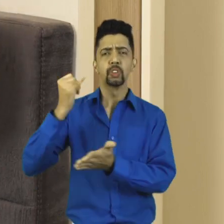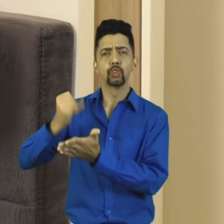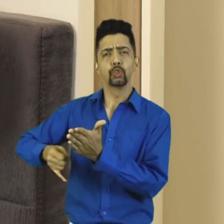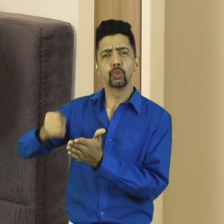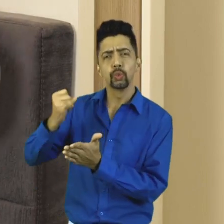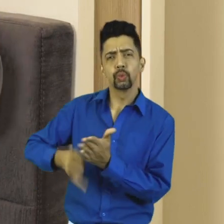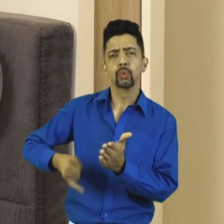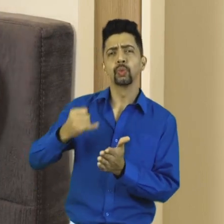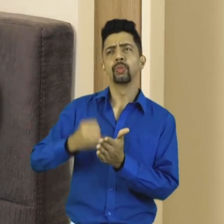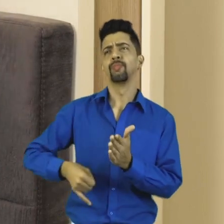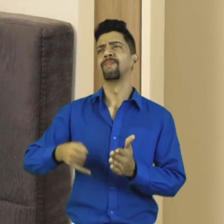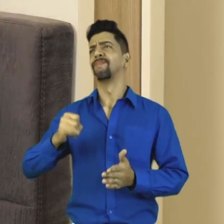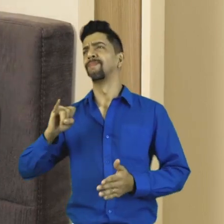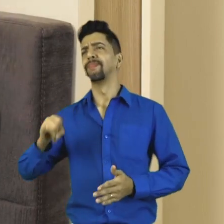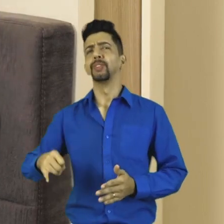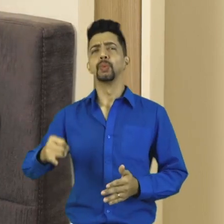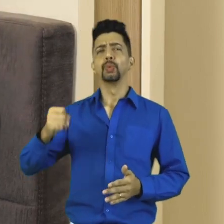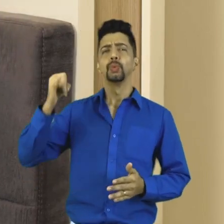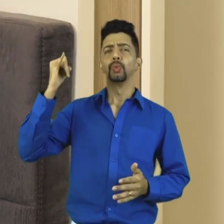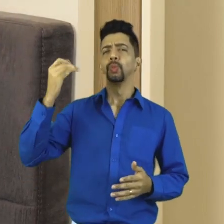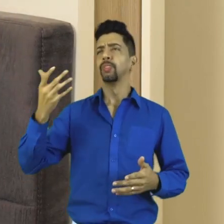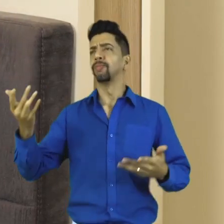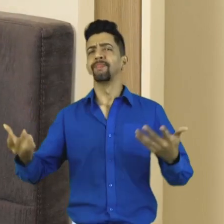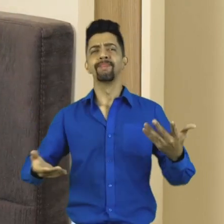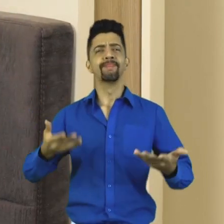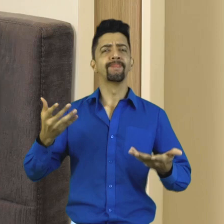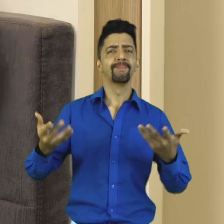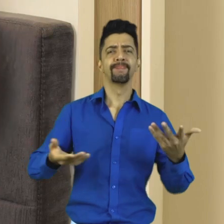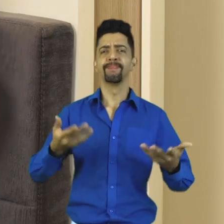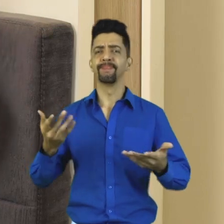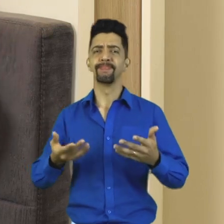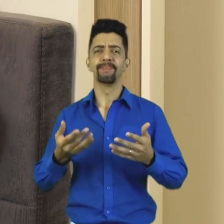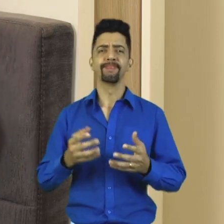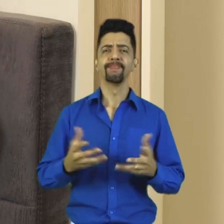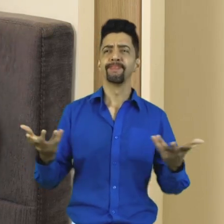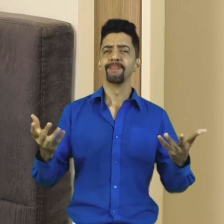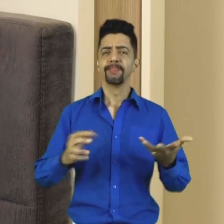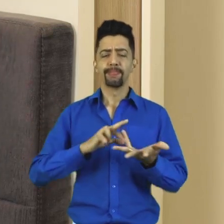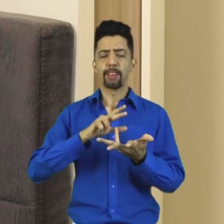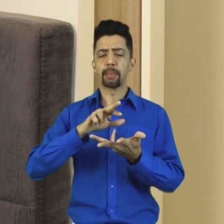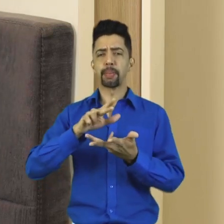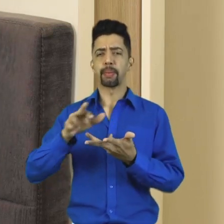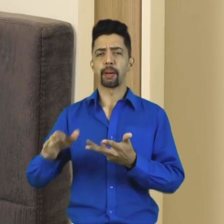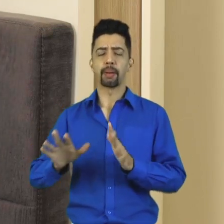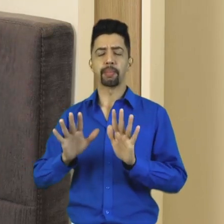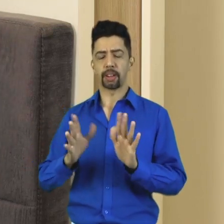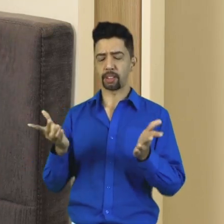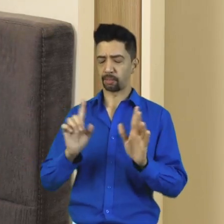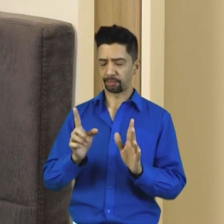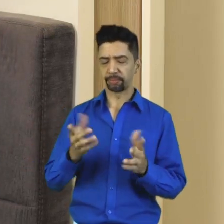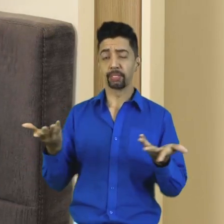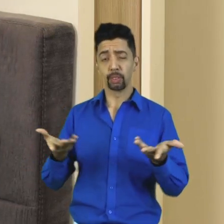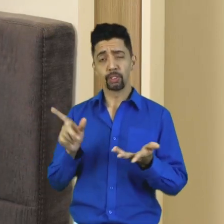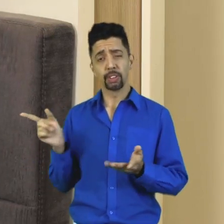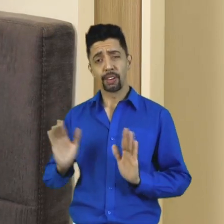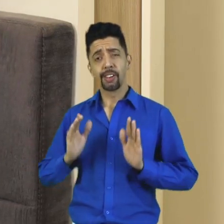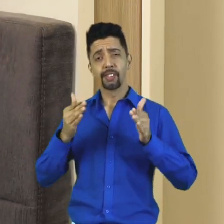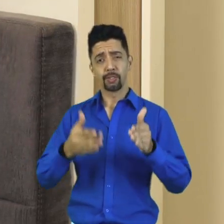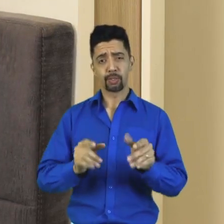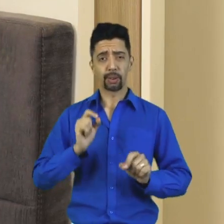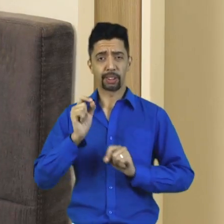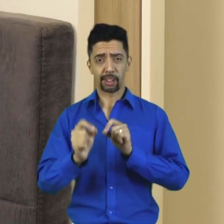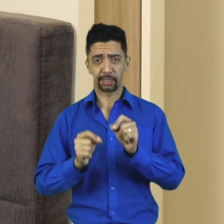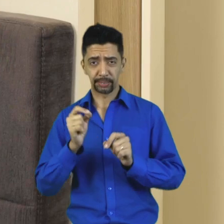de juros, né? A pressão inflacionária, consumo e tudo mais. Não, eu resolvi fazer esse